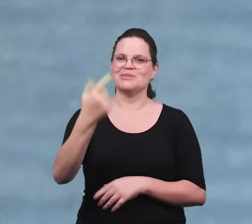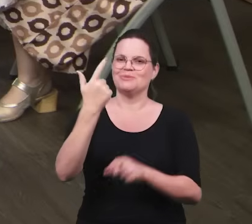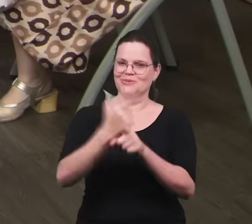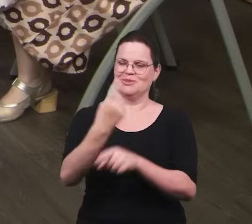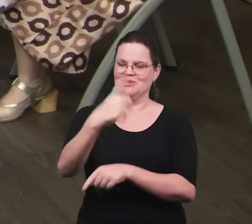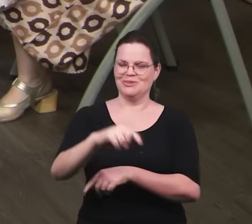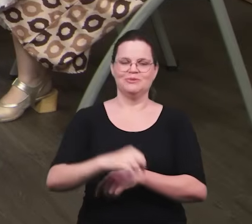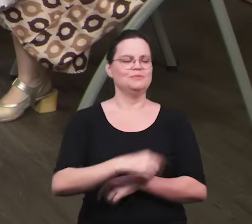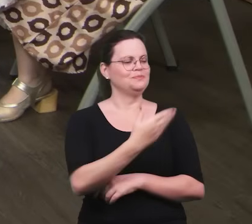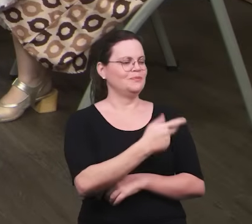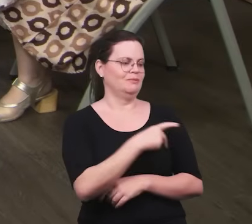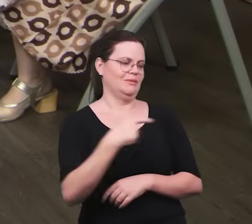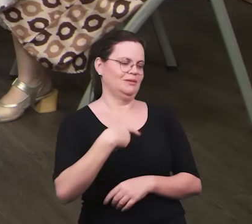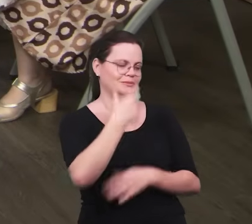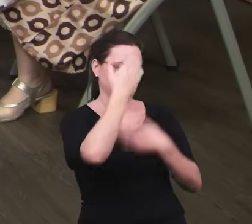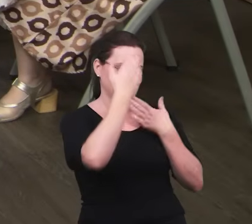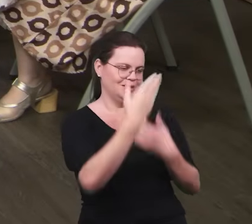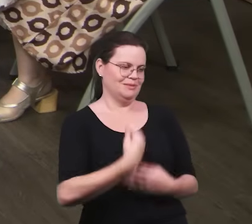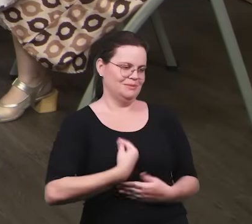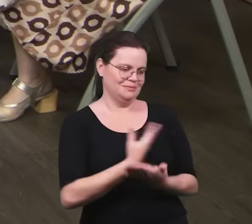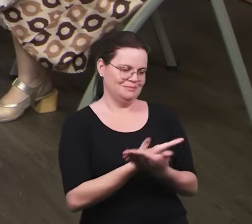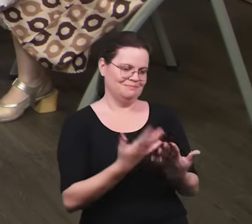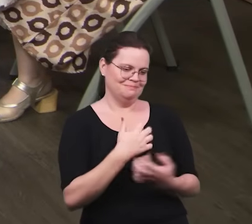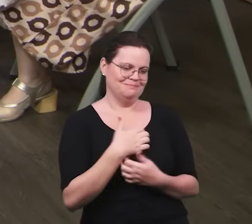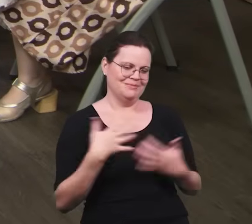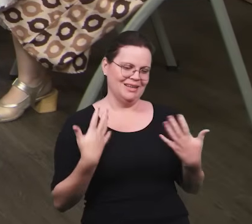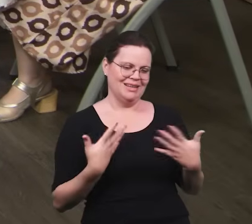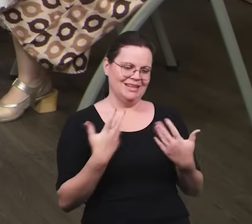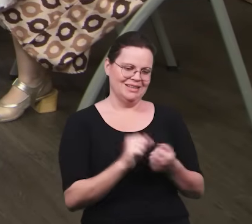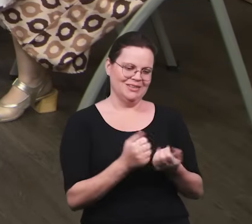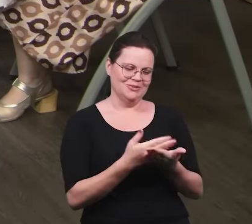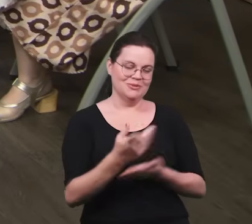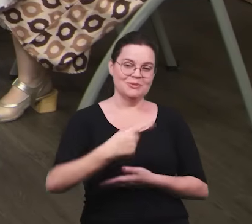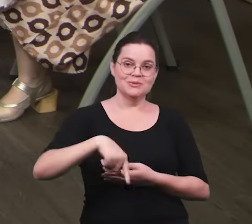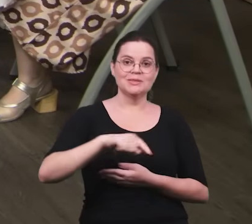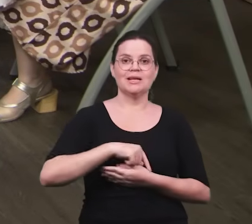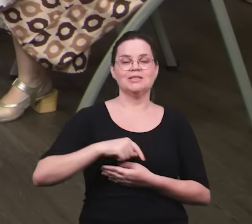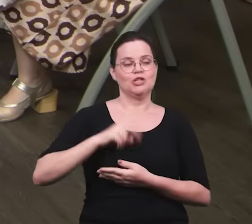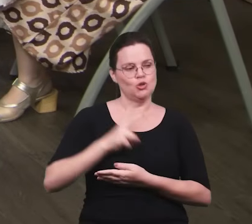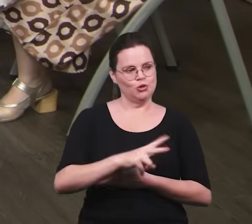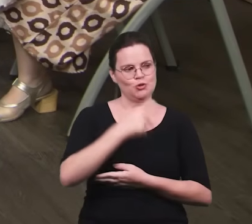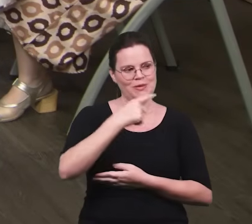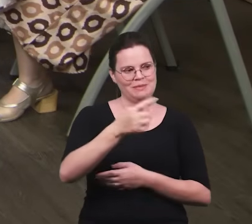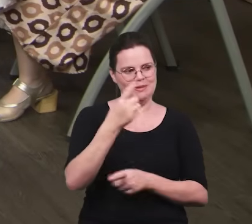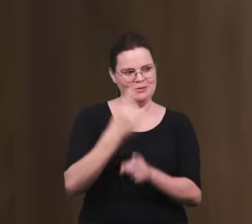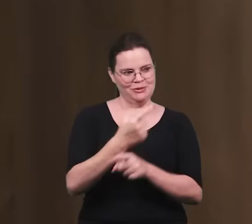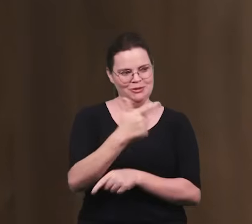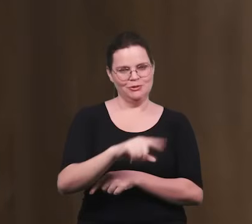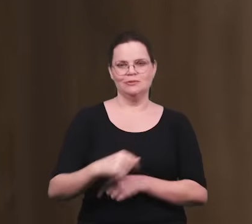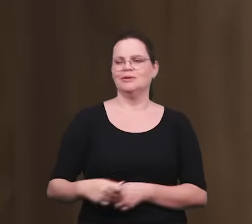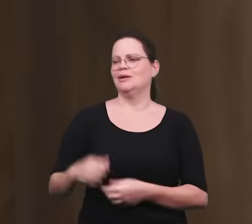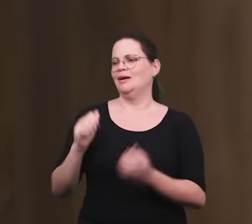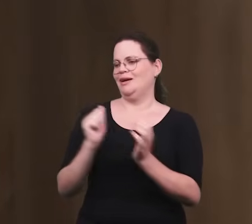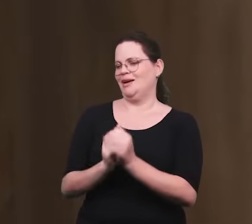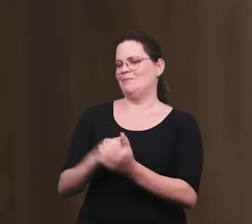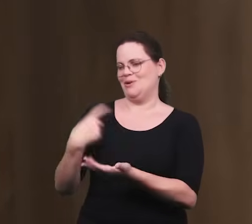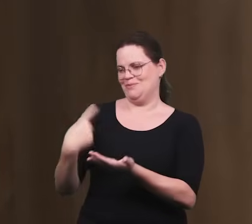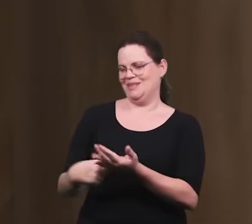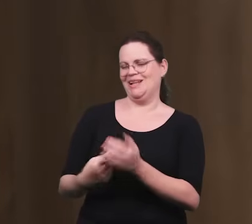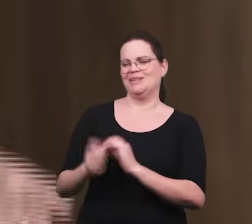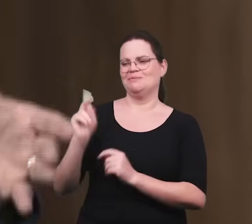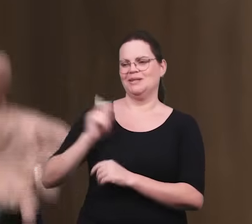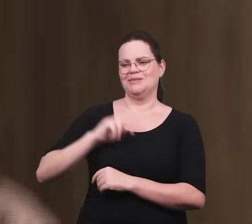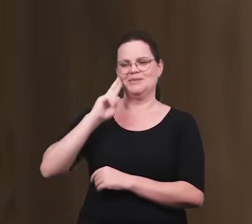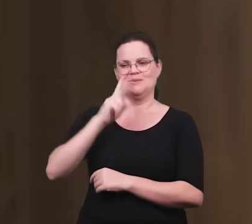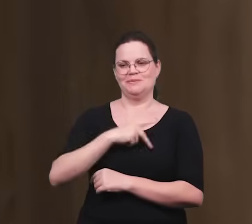Júlio, obrigado por sua presença, uma alegria muito grande, uma honra tê-lo conosco aqui e a gente continua na semana que vem. Amém. Combinado, a paz do Senhor,